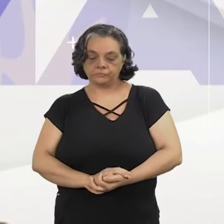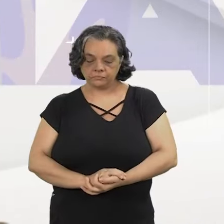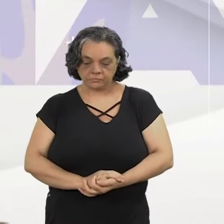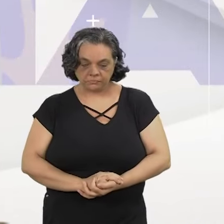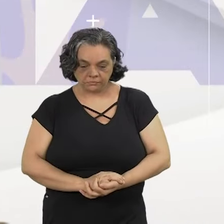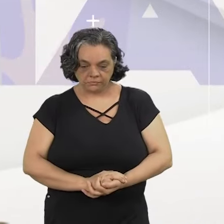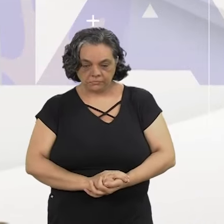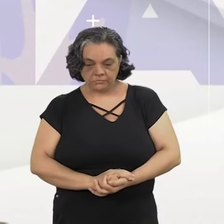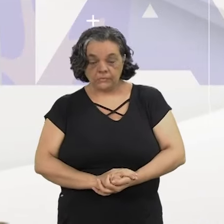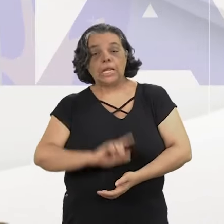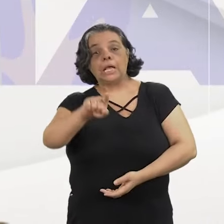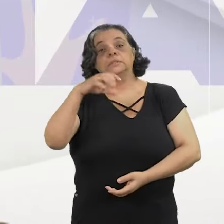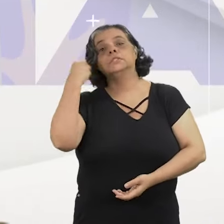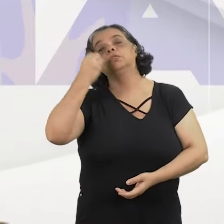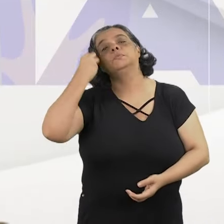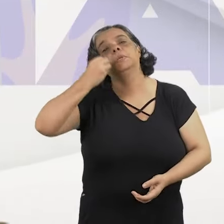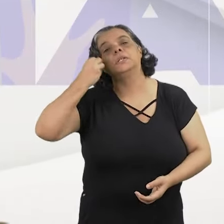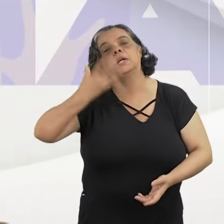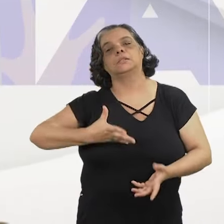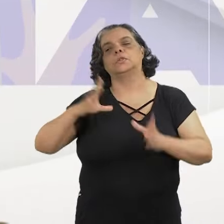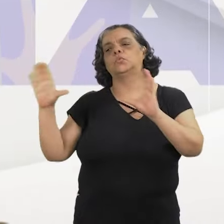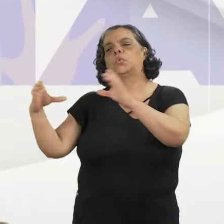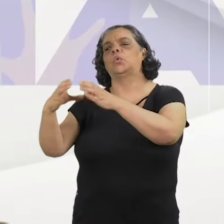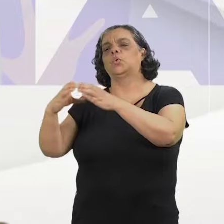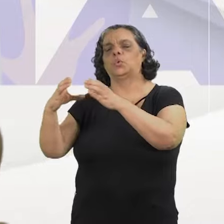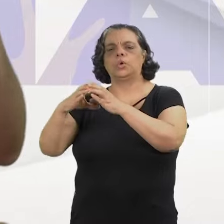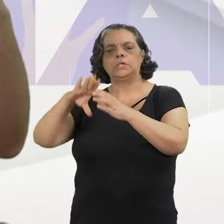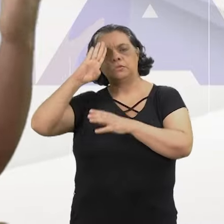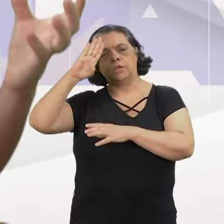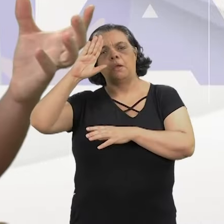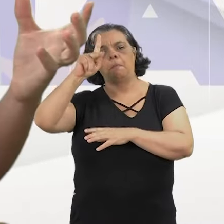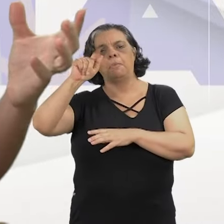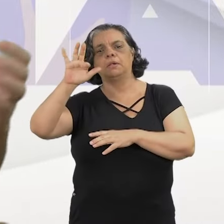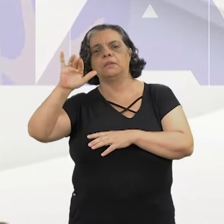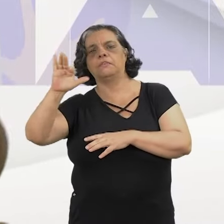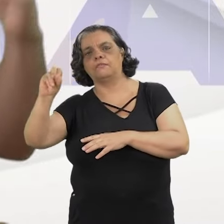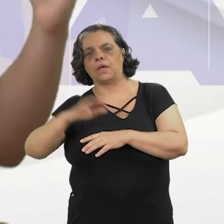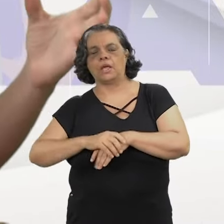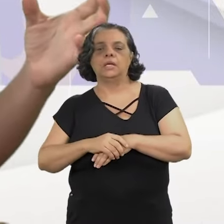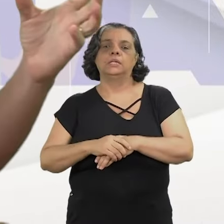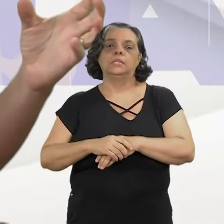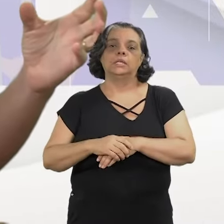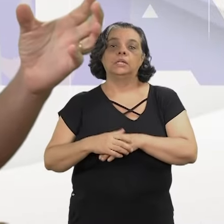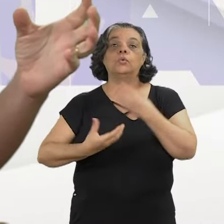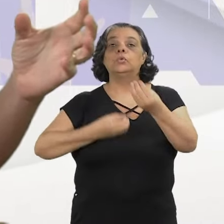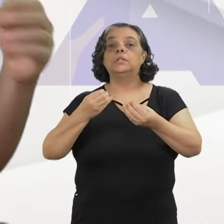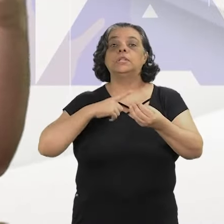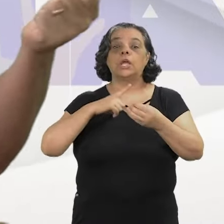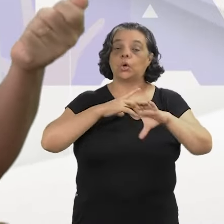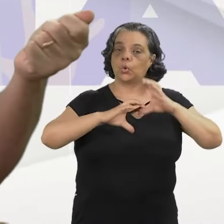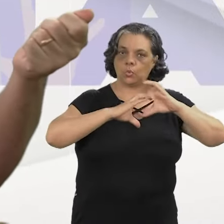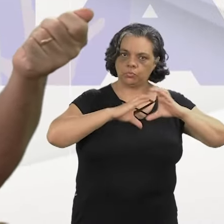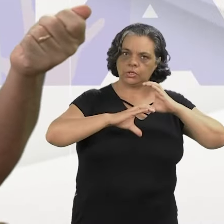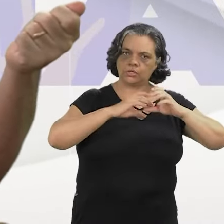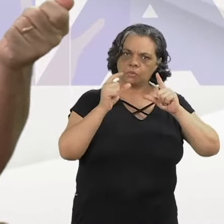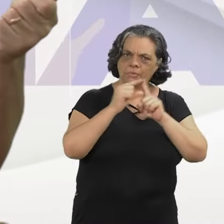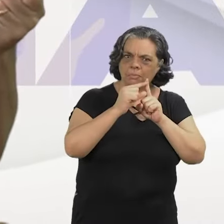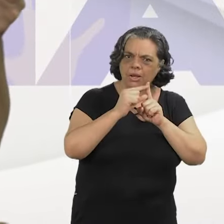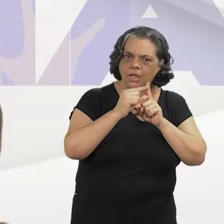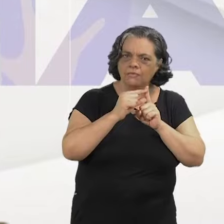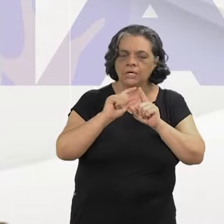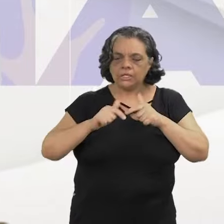ser e o a experiência do coletivo sagento perifa porque no nome do coletivo que é bem maior do que eu tô falando aqui tem comunicação na